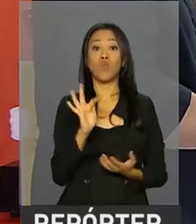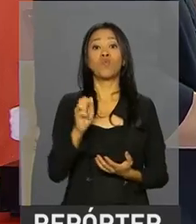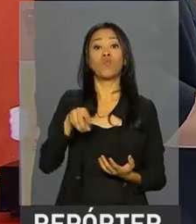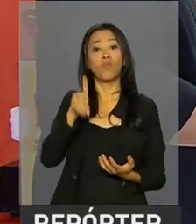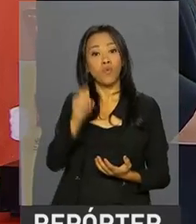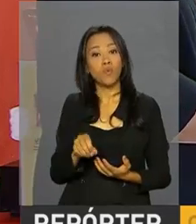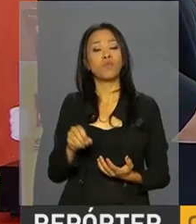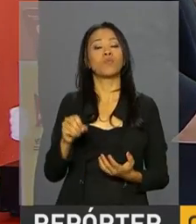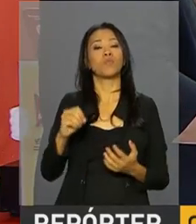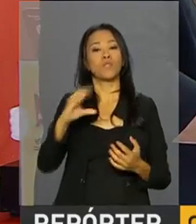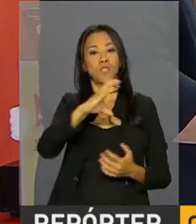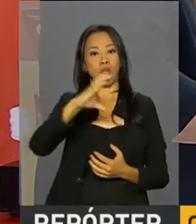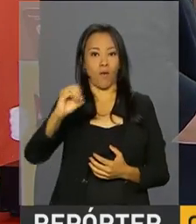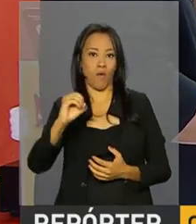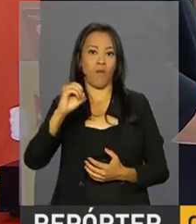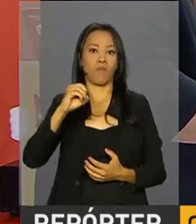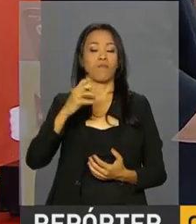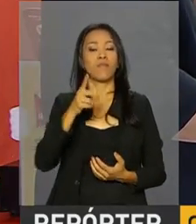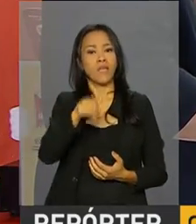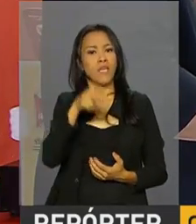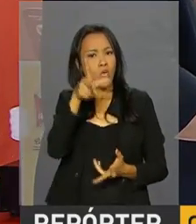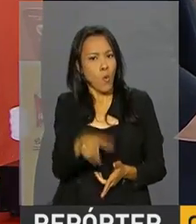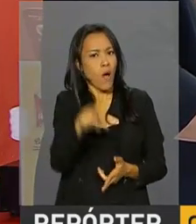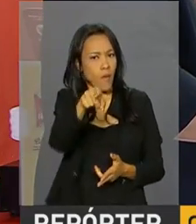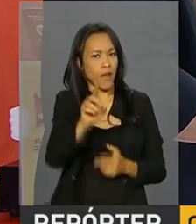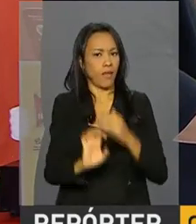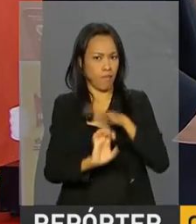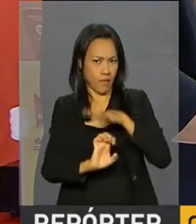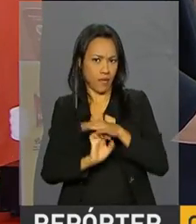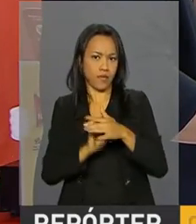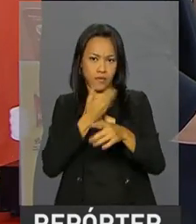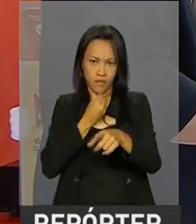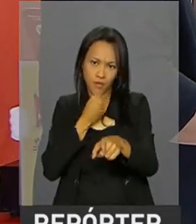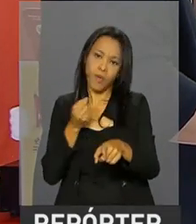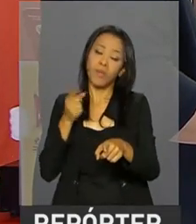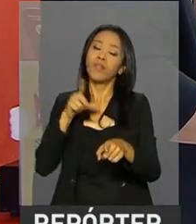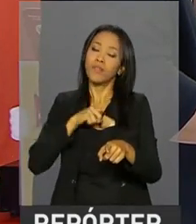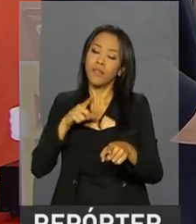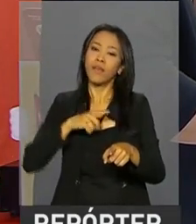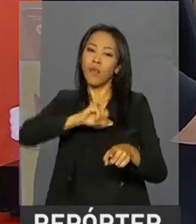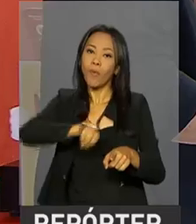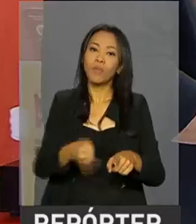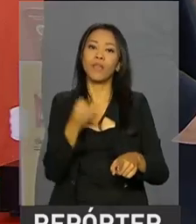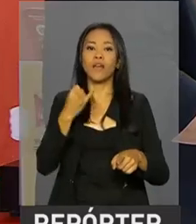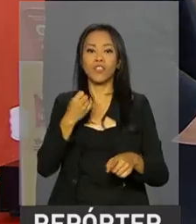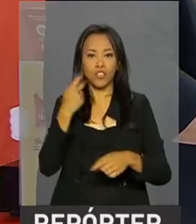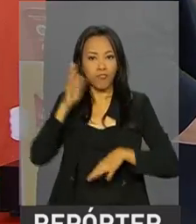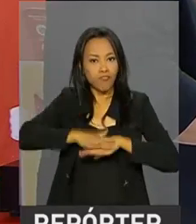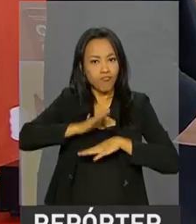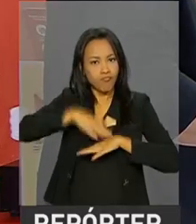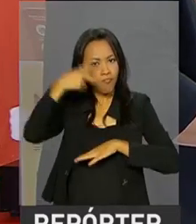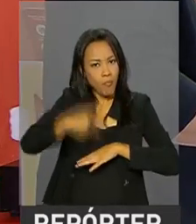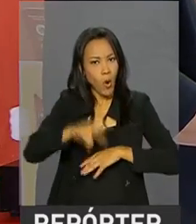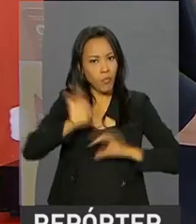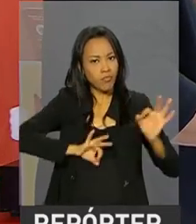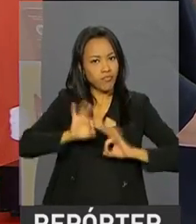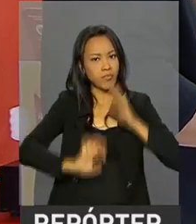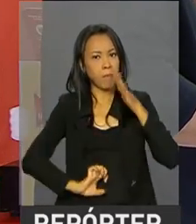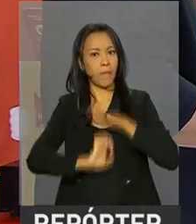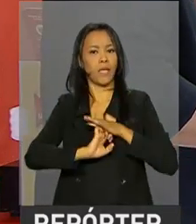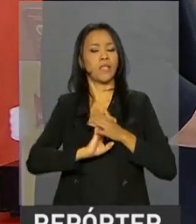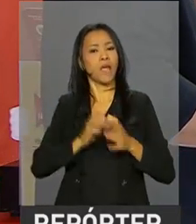centrooeste empreendedores como Felipe tem a chance de investir no próprio negócio o fundo ajuda a